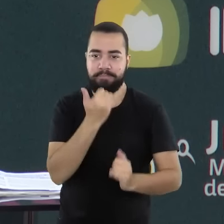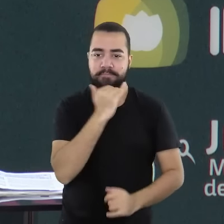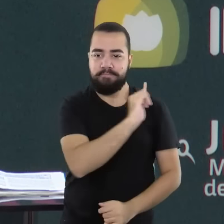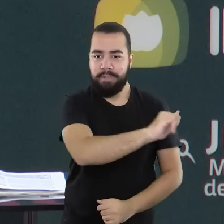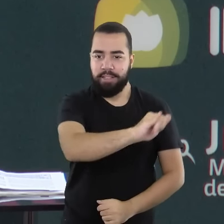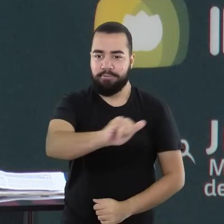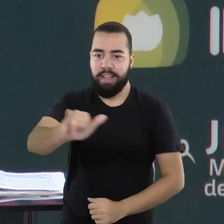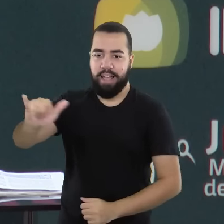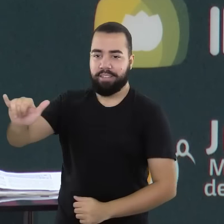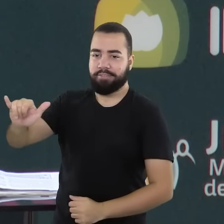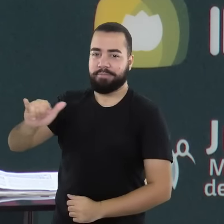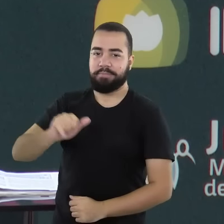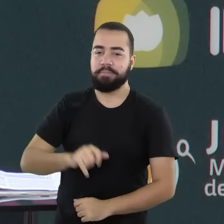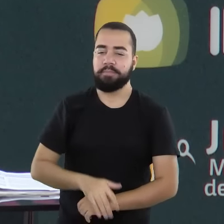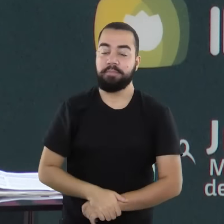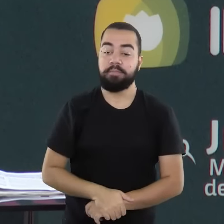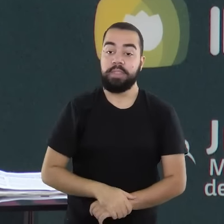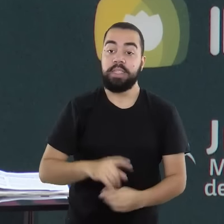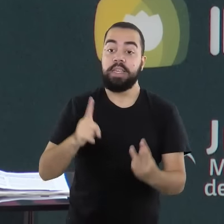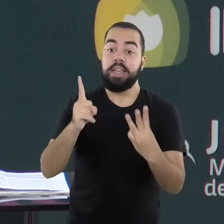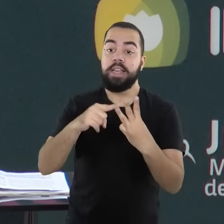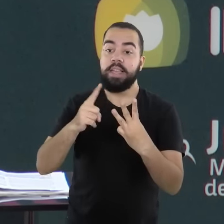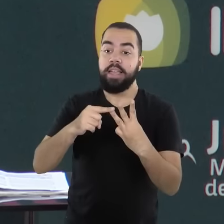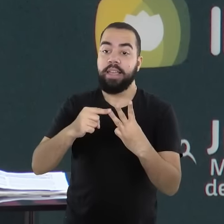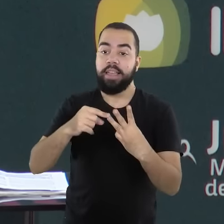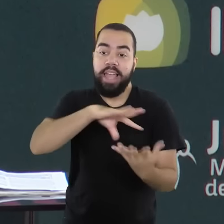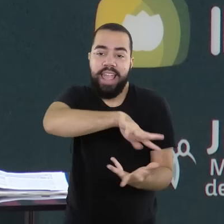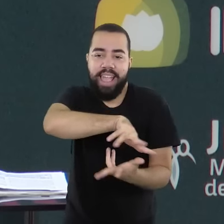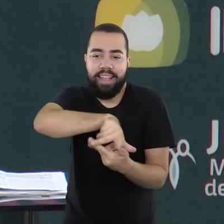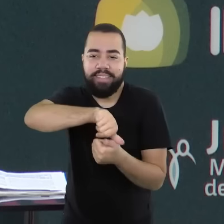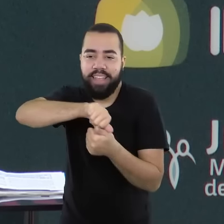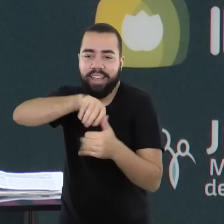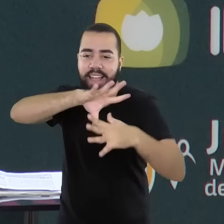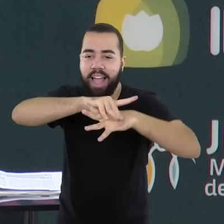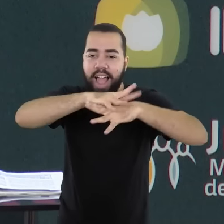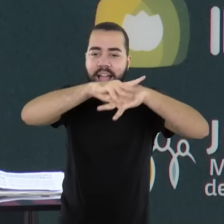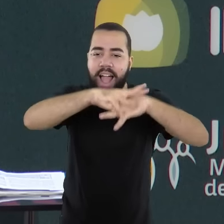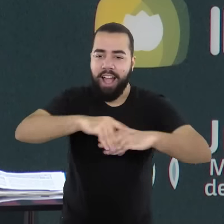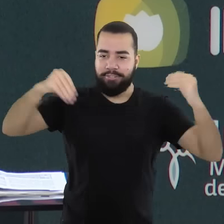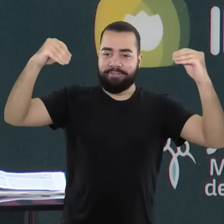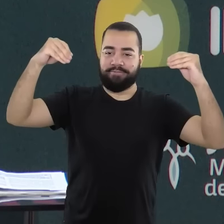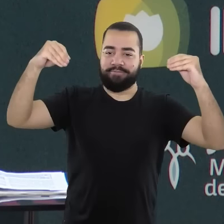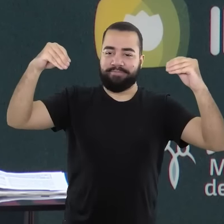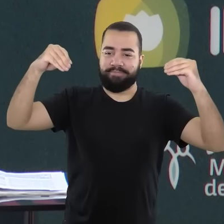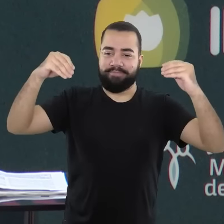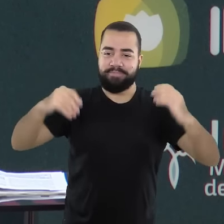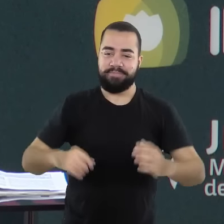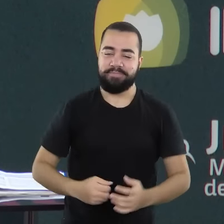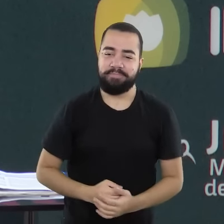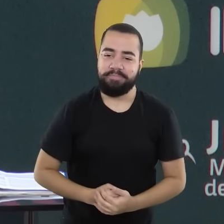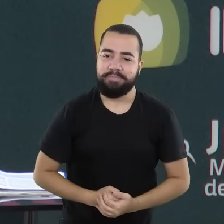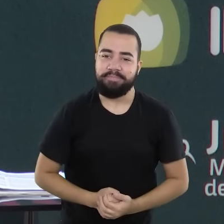os seus pecados, e sararei o que? A sua terra.